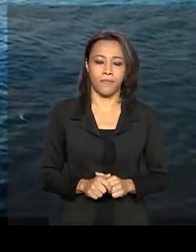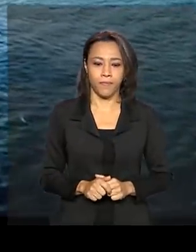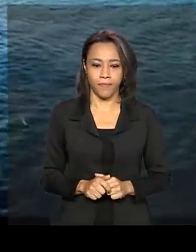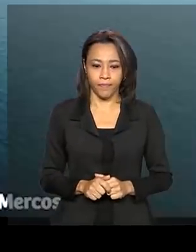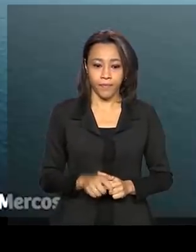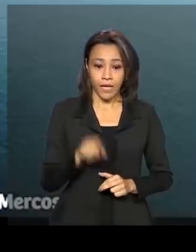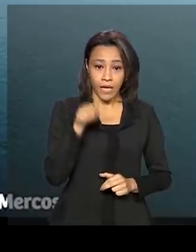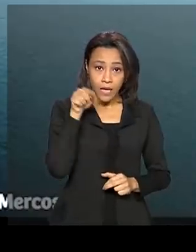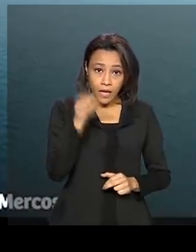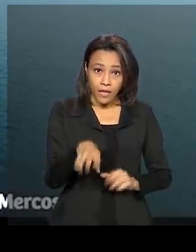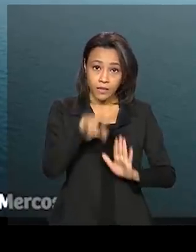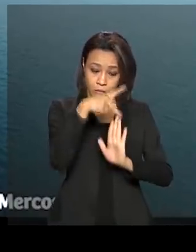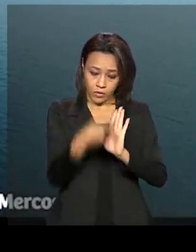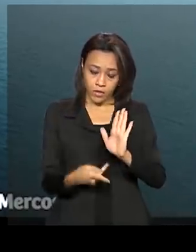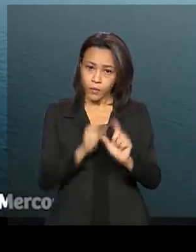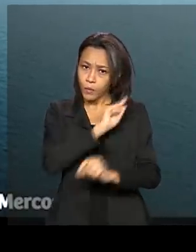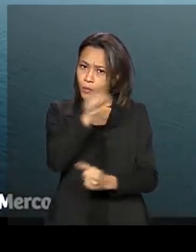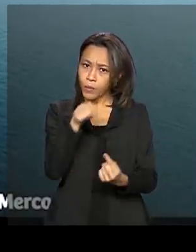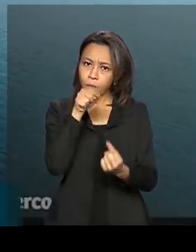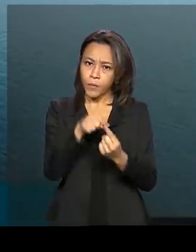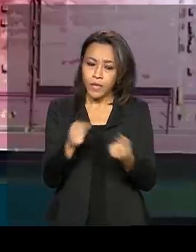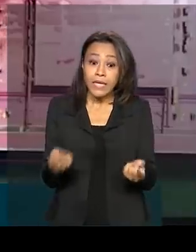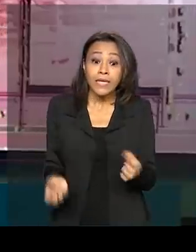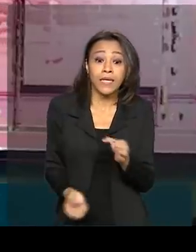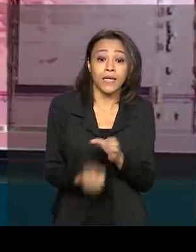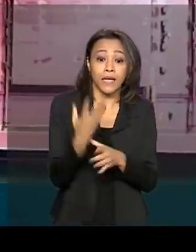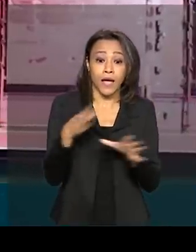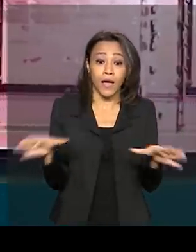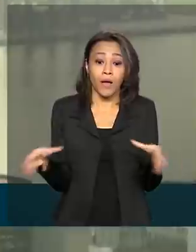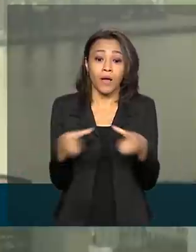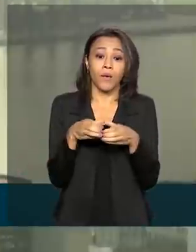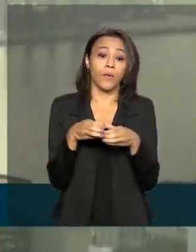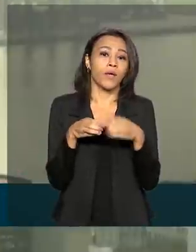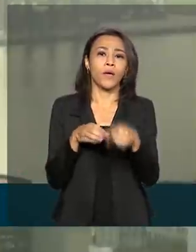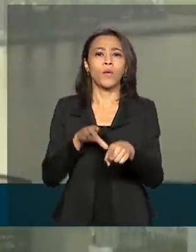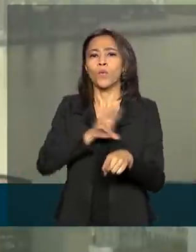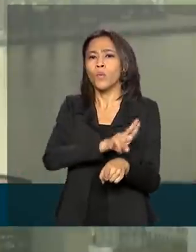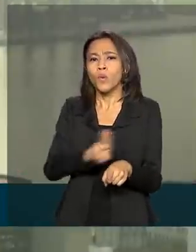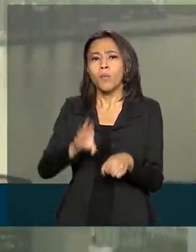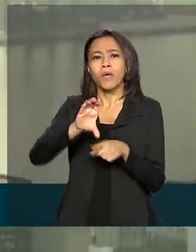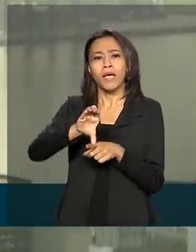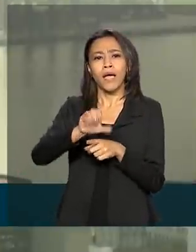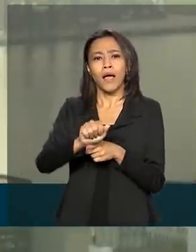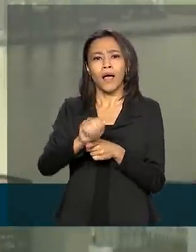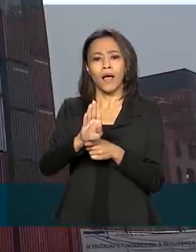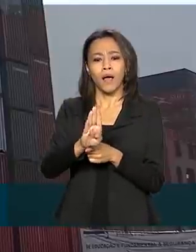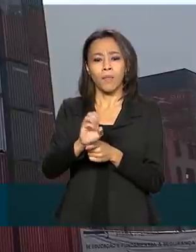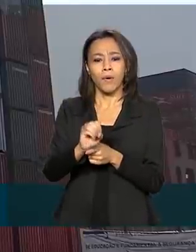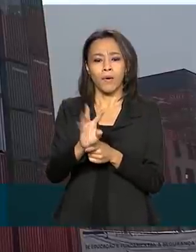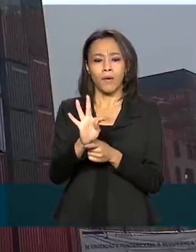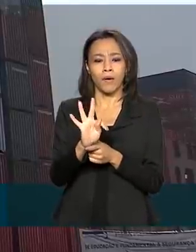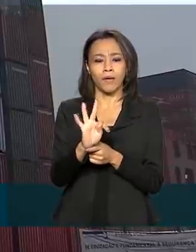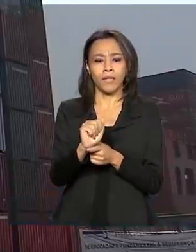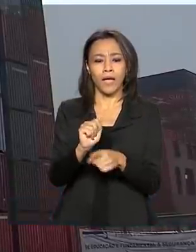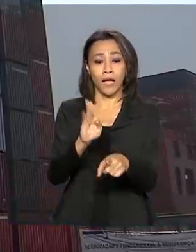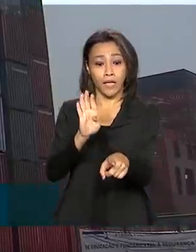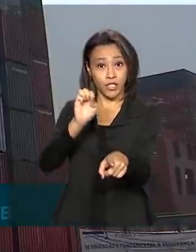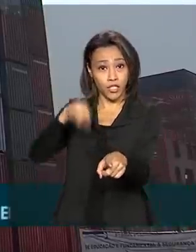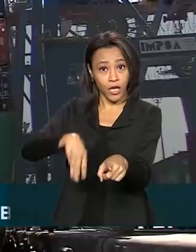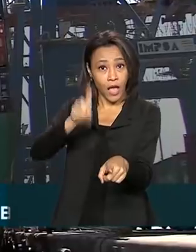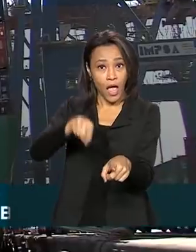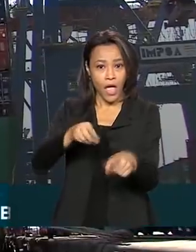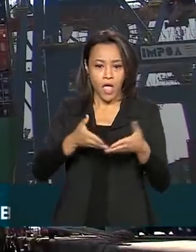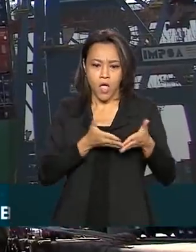O projeto quer incentivar a criação da chamada BR do Mar, ou navegação por cabotagem, que é o transporte de